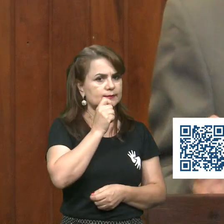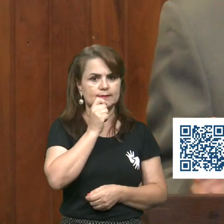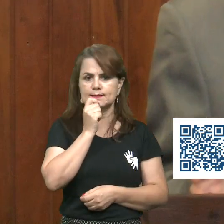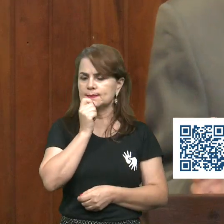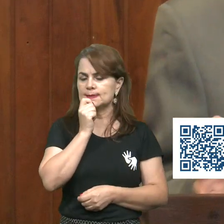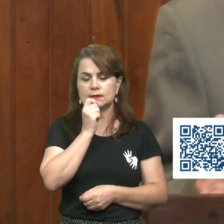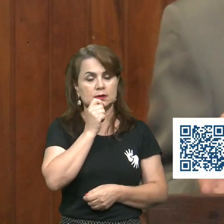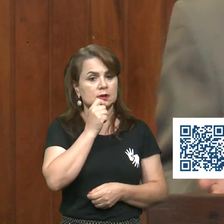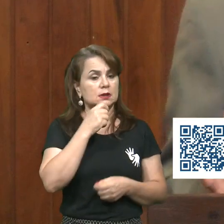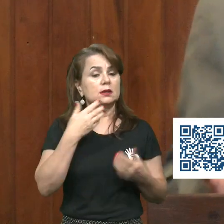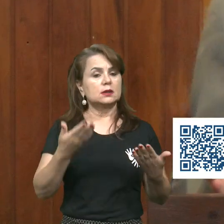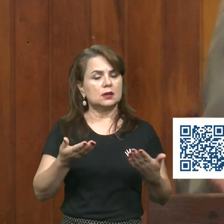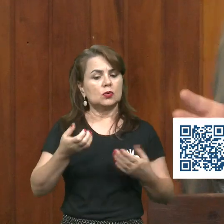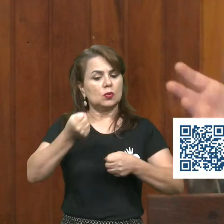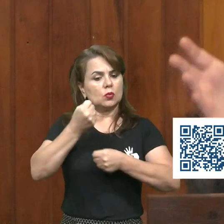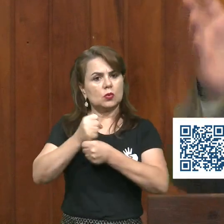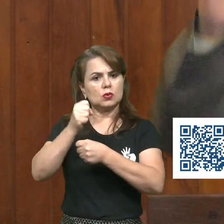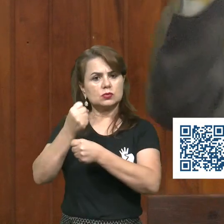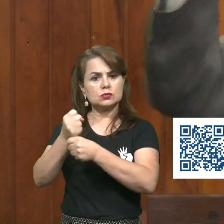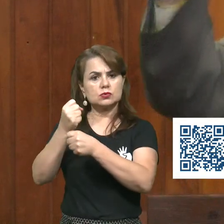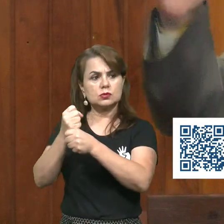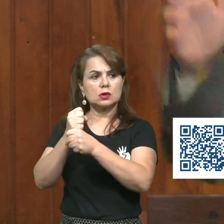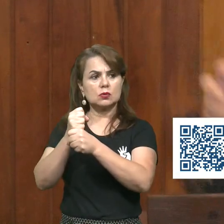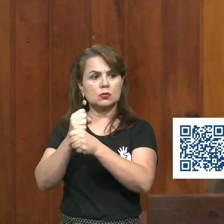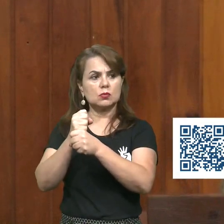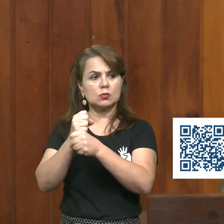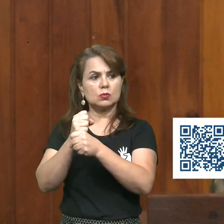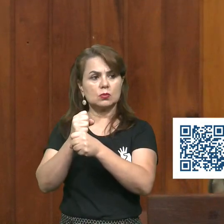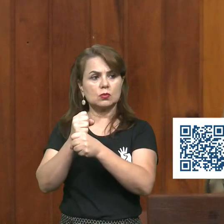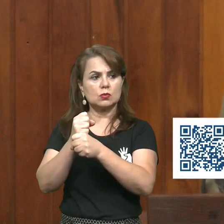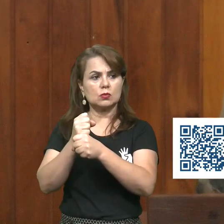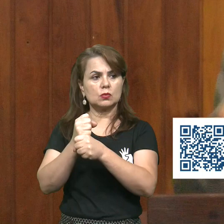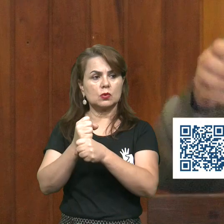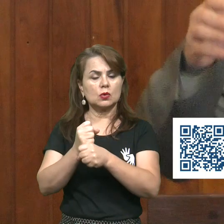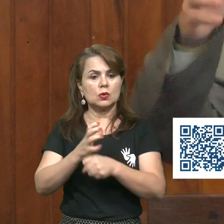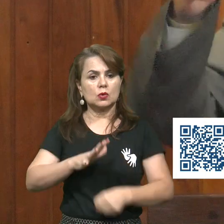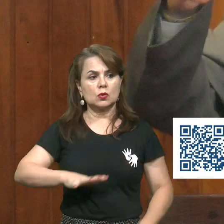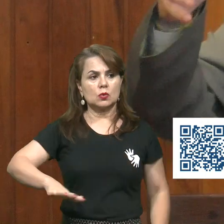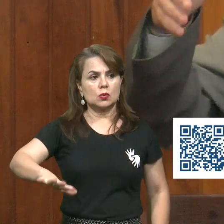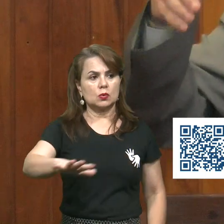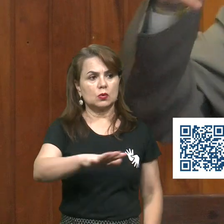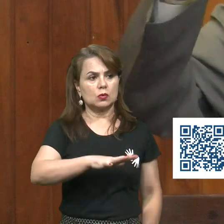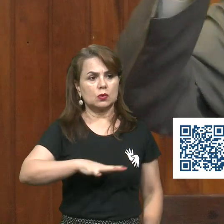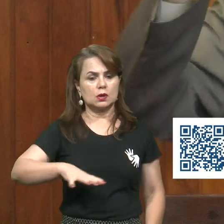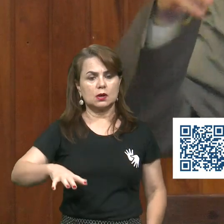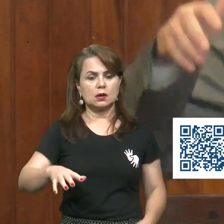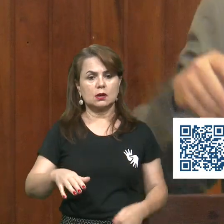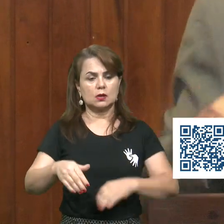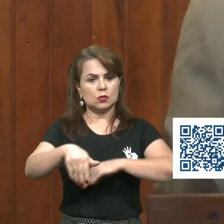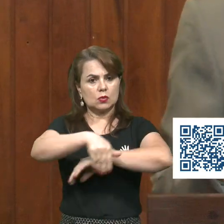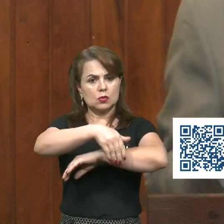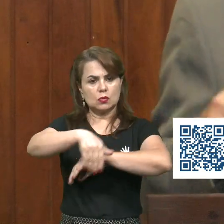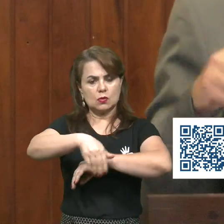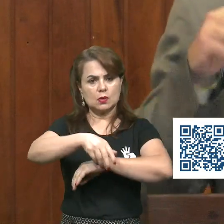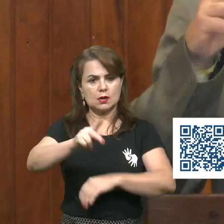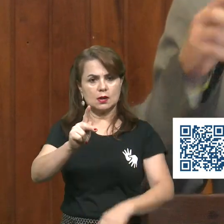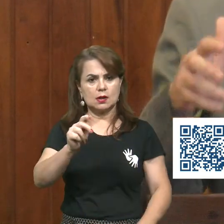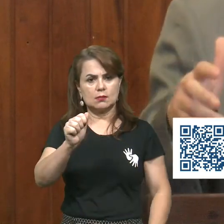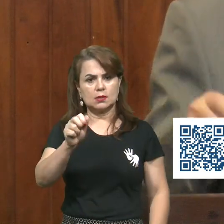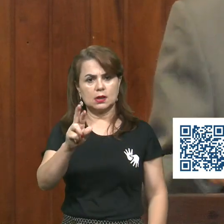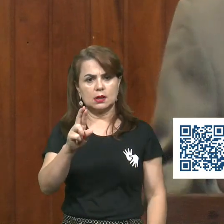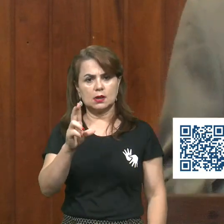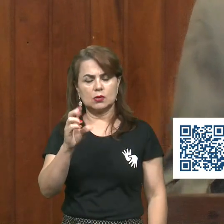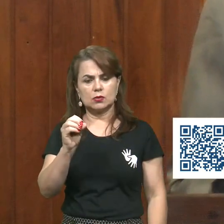E a obra, que fica localizada ali nas ruas Pedro Serem, Antônio Galina,